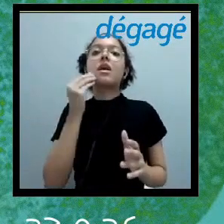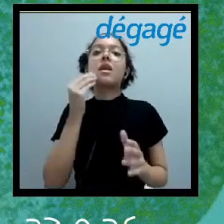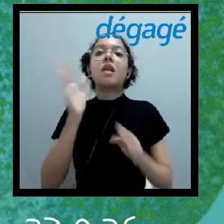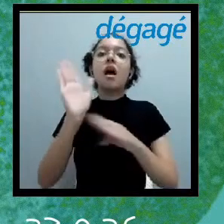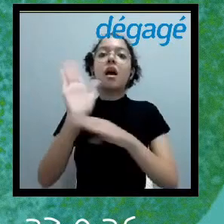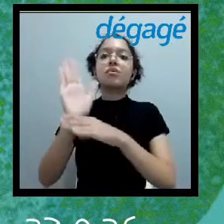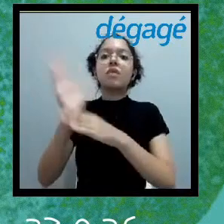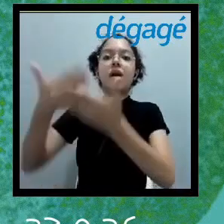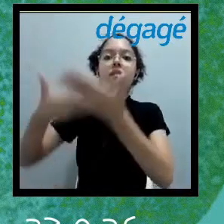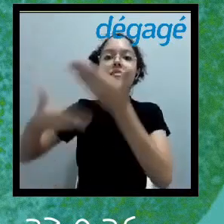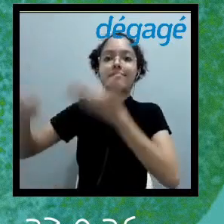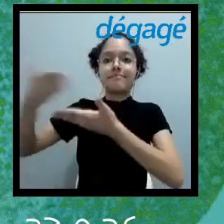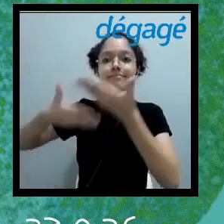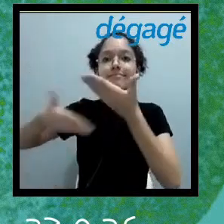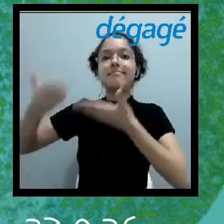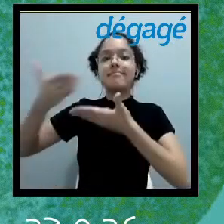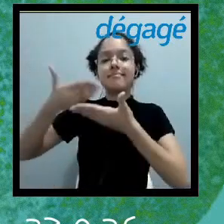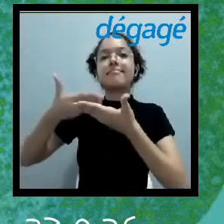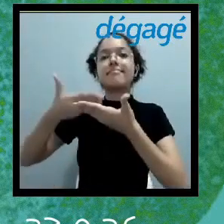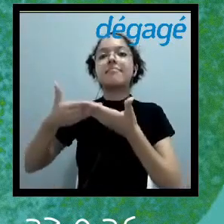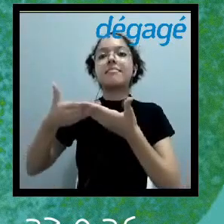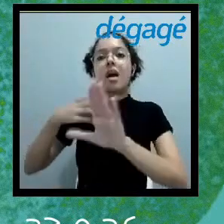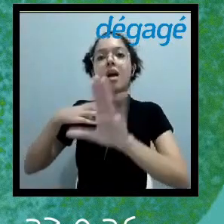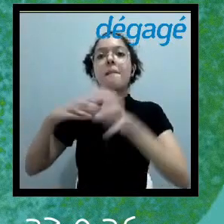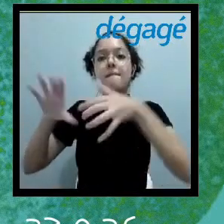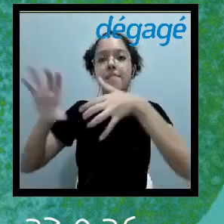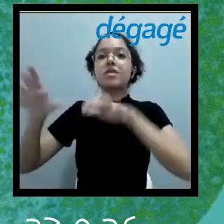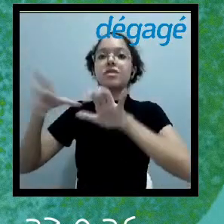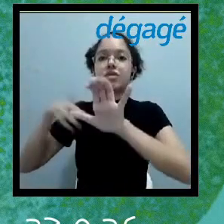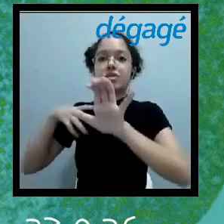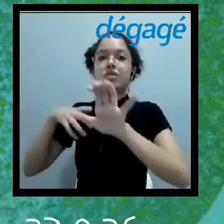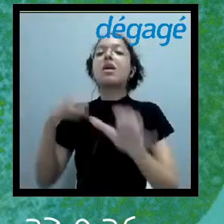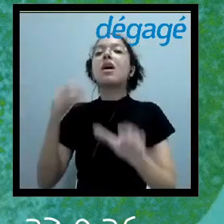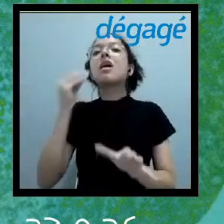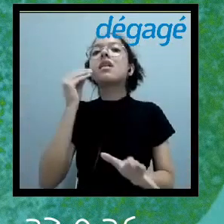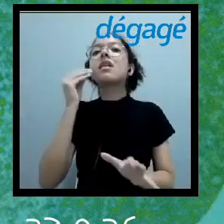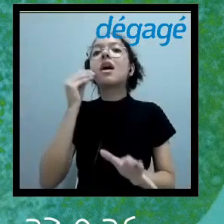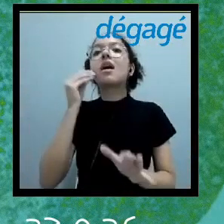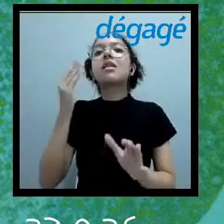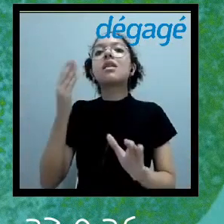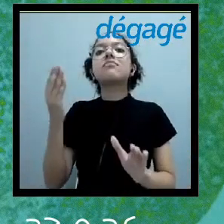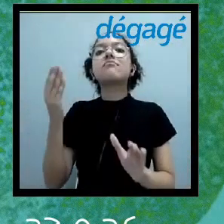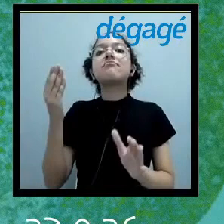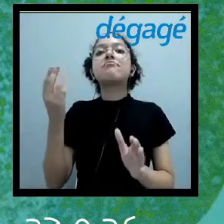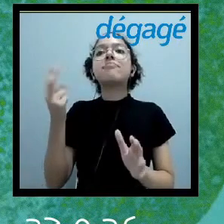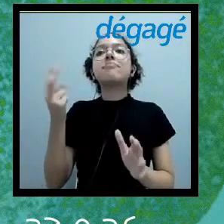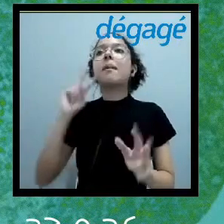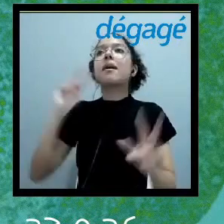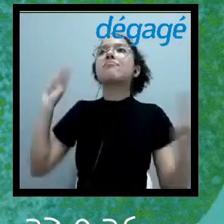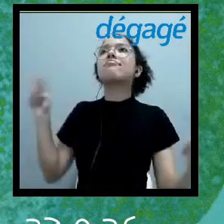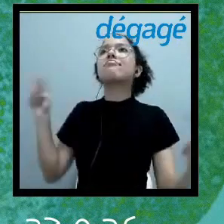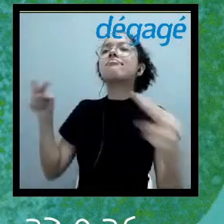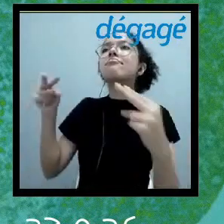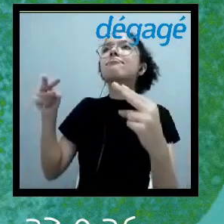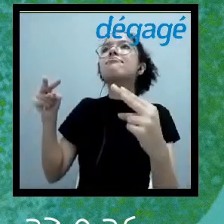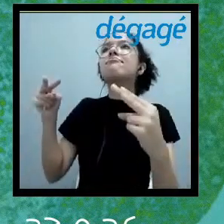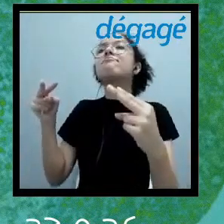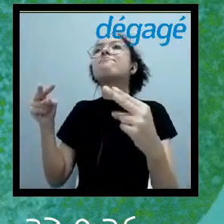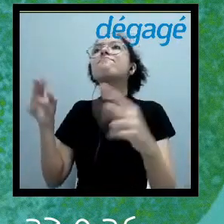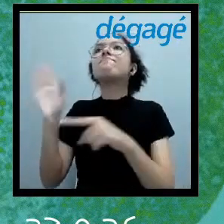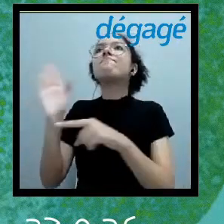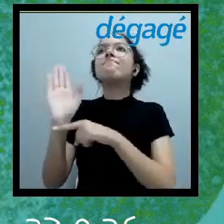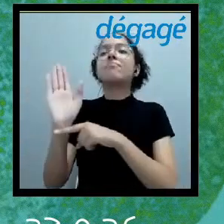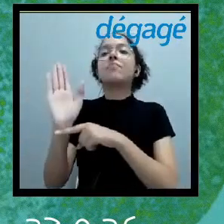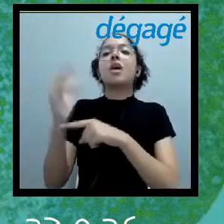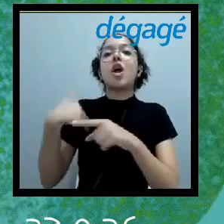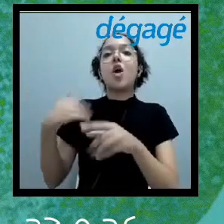Tipo, a gente também aprende a conviver, a olhar para o outro. E até eu falo até para o meu companheiro, olha, eu acho que